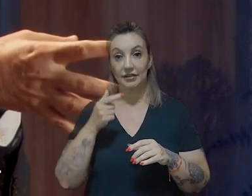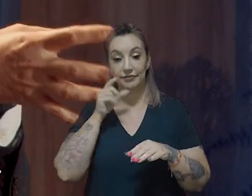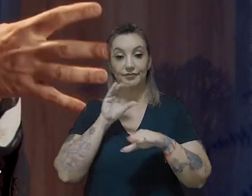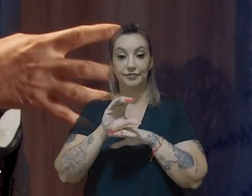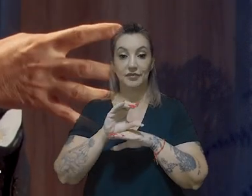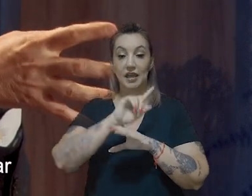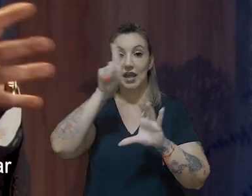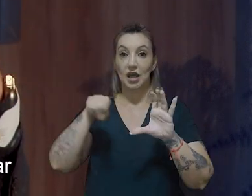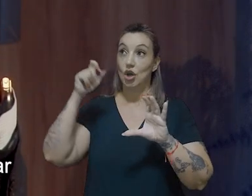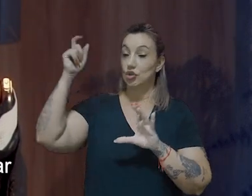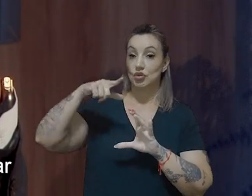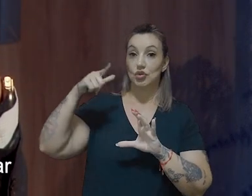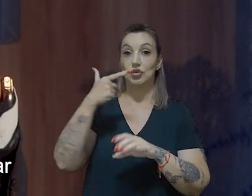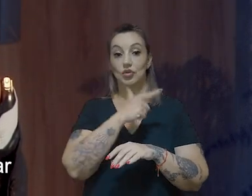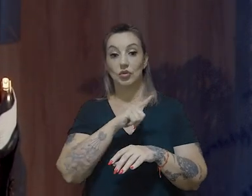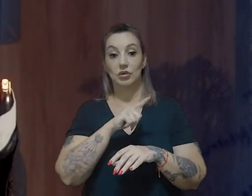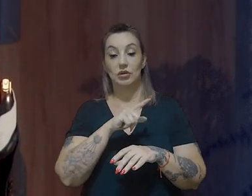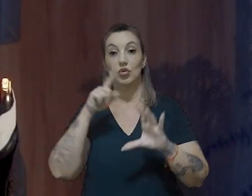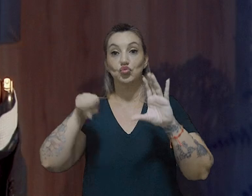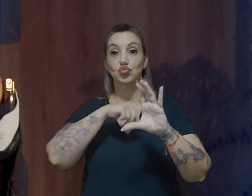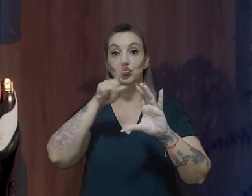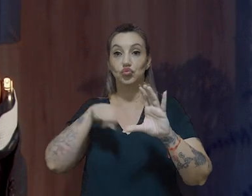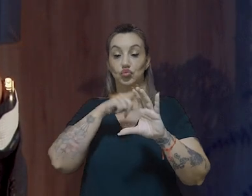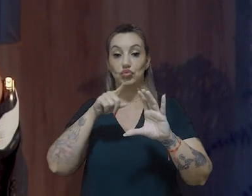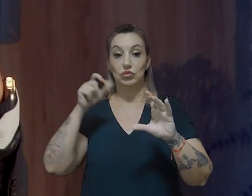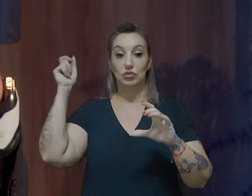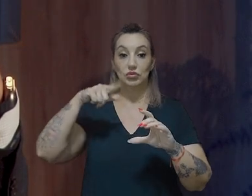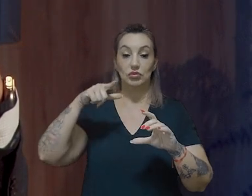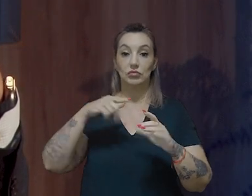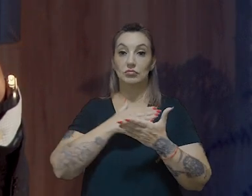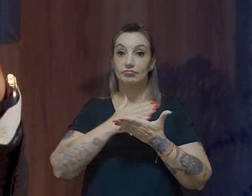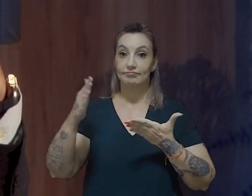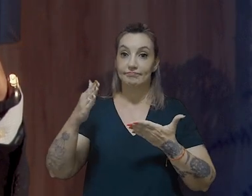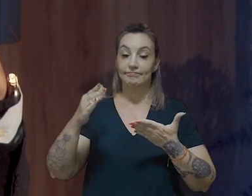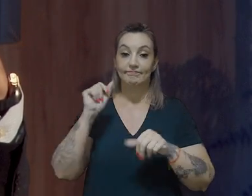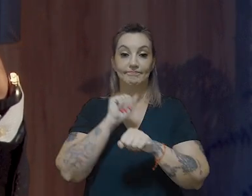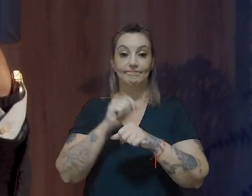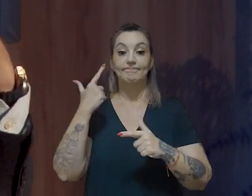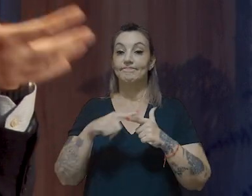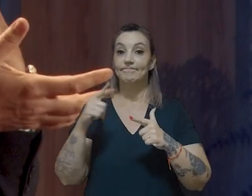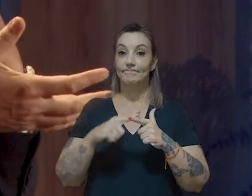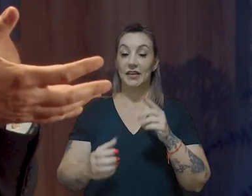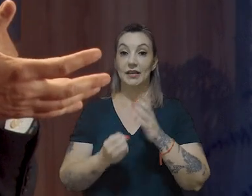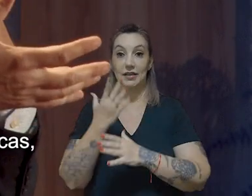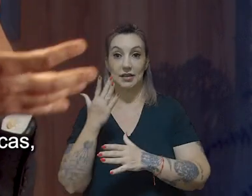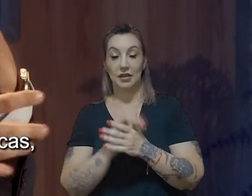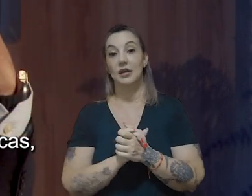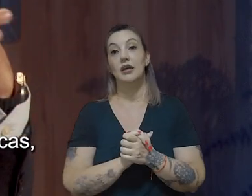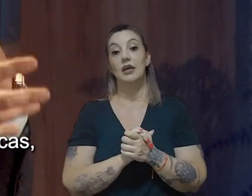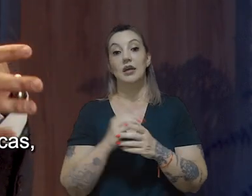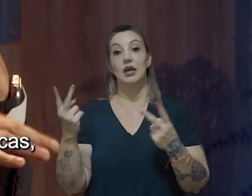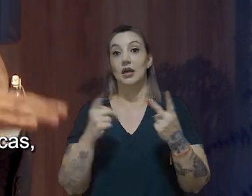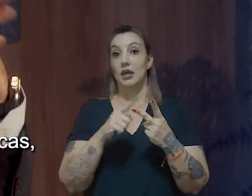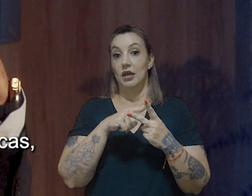eólica e solar só que do outro lado eólica solar Você sabem bem Que são fontes intermitentes então aí eu tenho um problema na ponta da geração onde